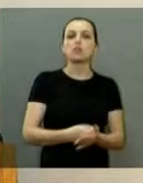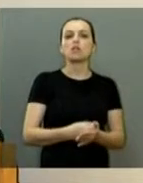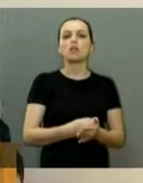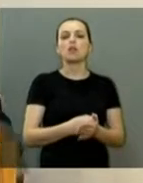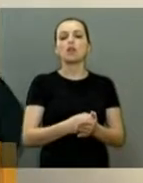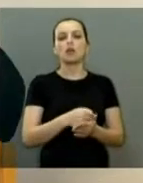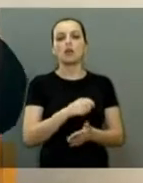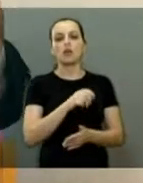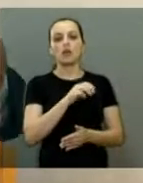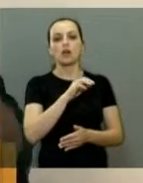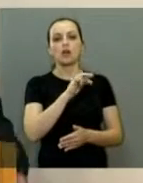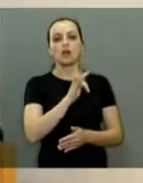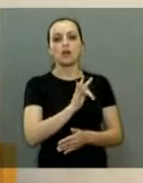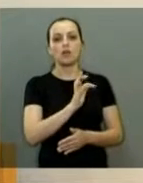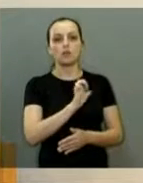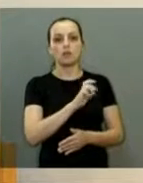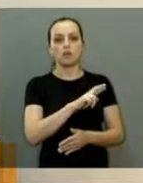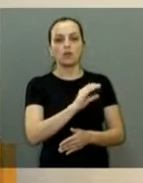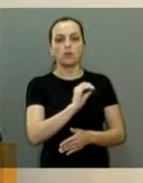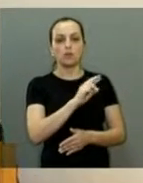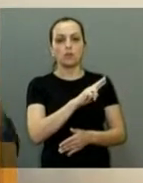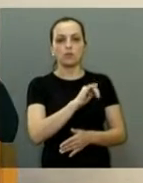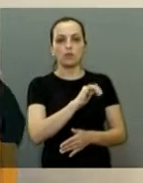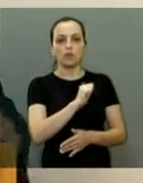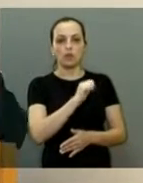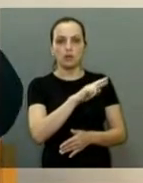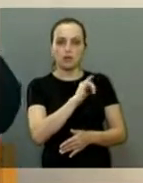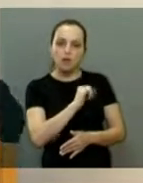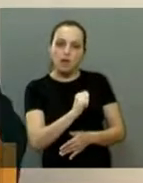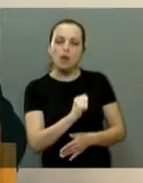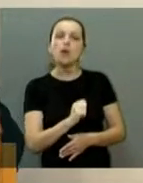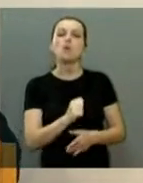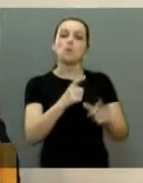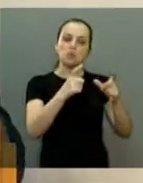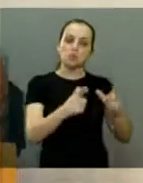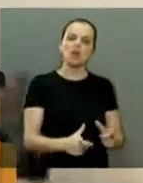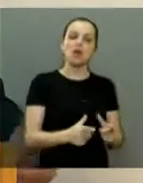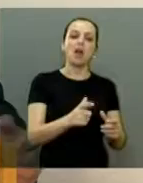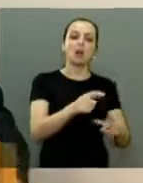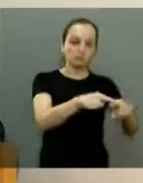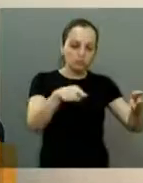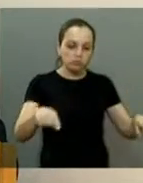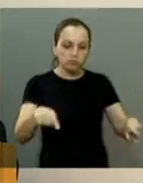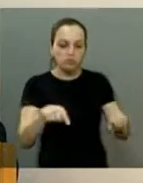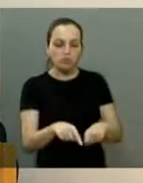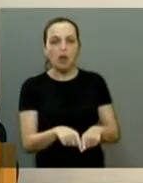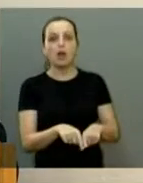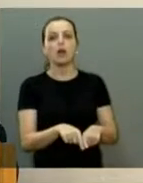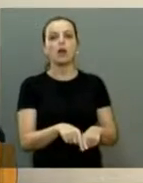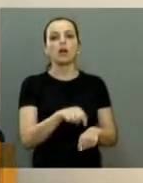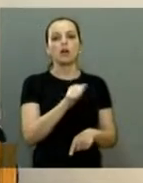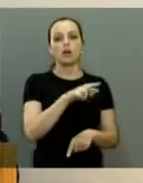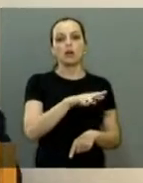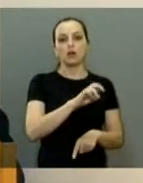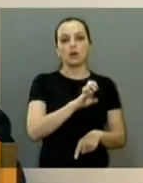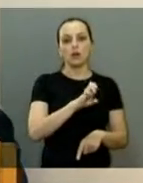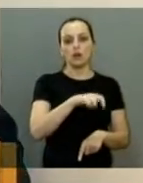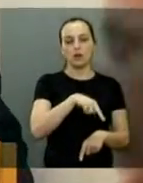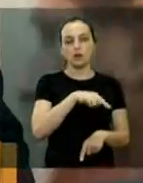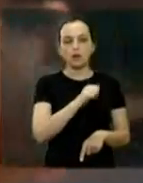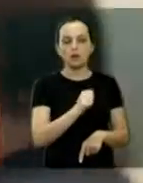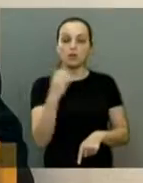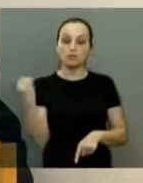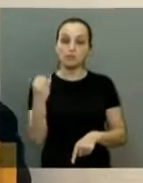acesso pinheiro vai estar disponível 100% ferroviários alojamentos campos a arena e é importante essa